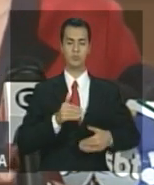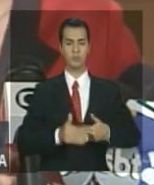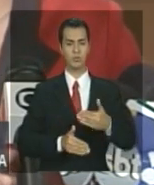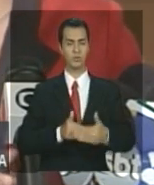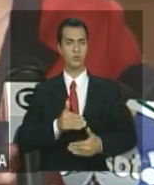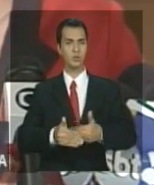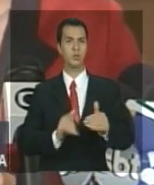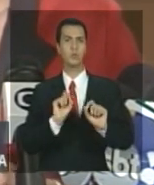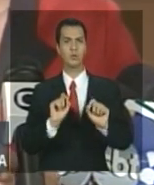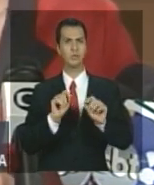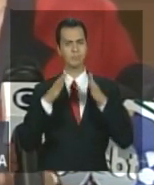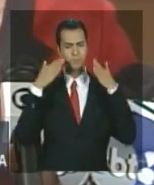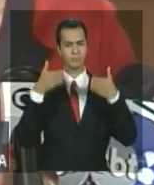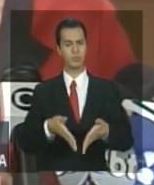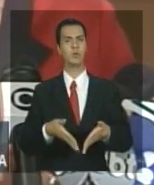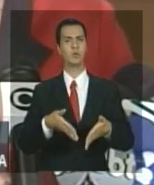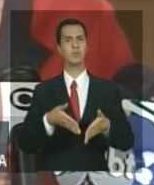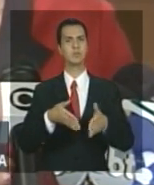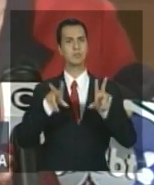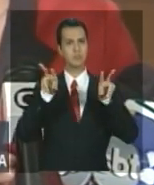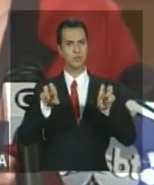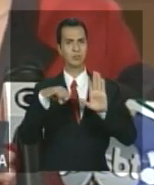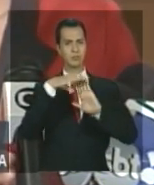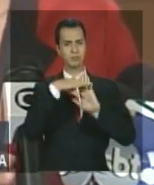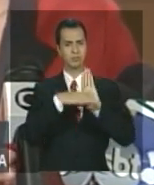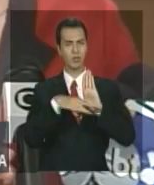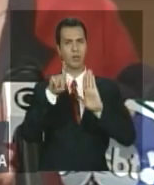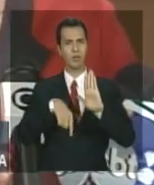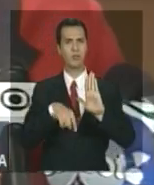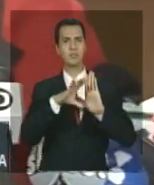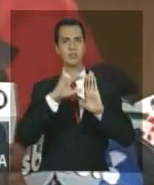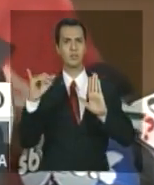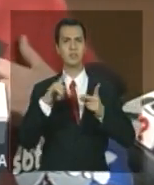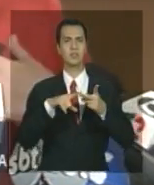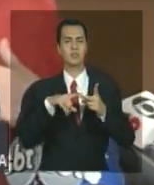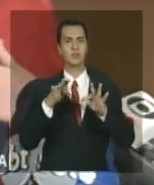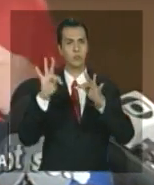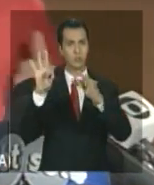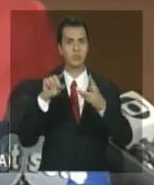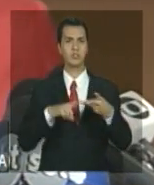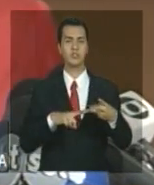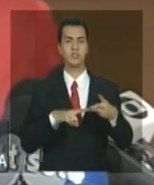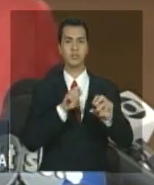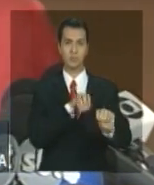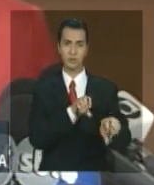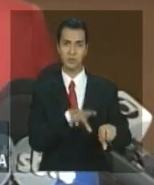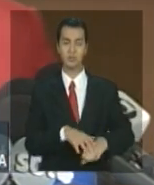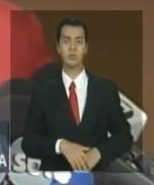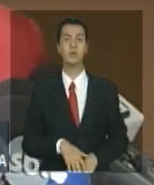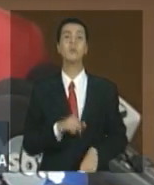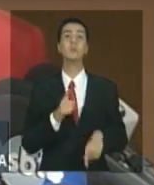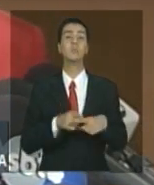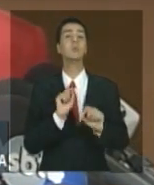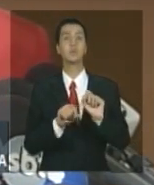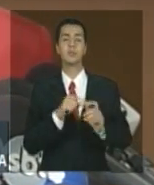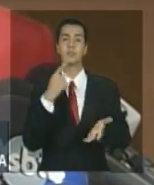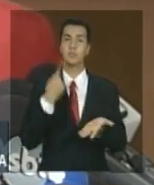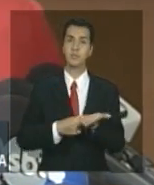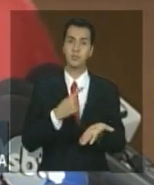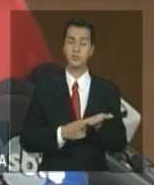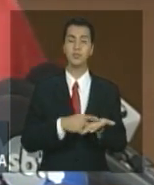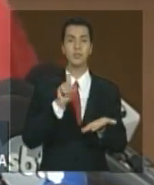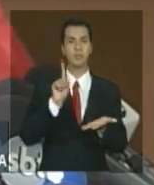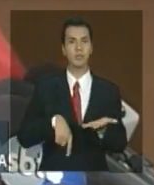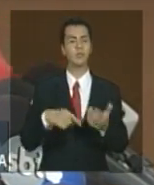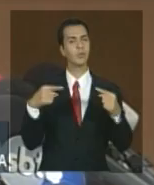da nossa agenda em ciência, tecnologia, inovação e educação. Por quê? Porque essa agenda é a agenda do século XXI.